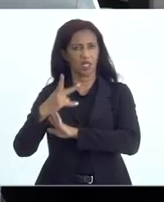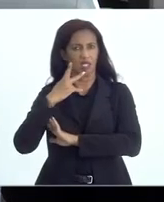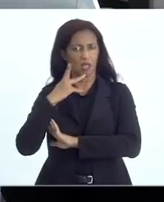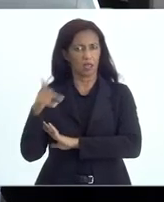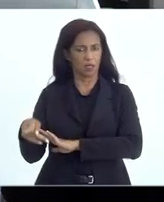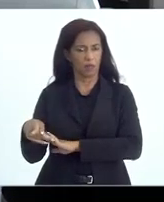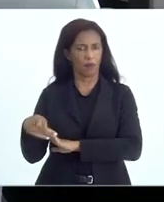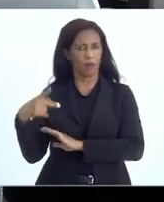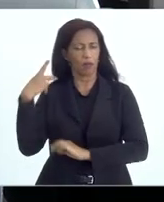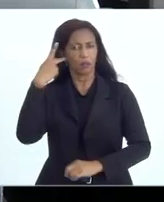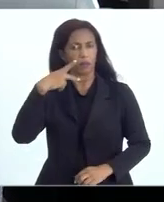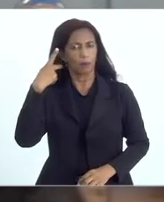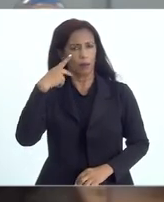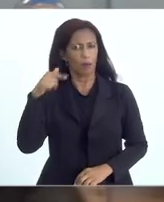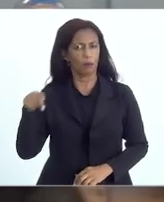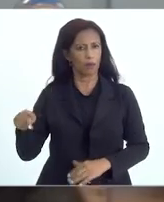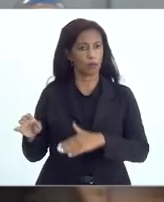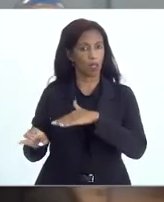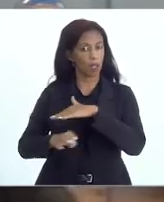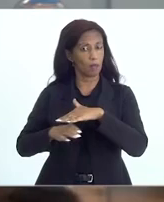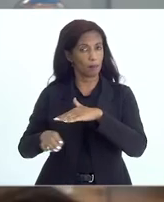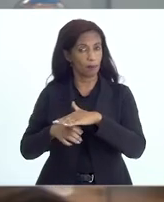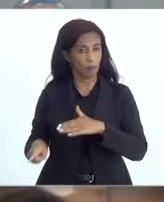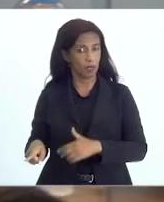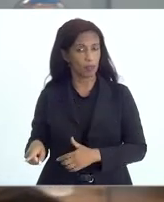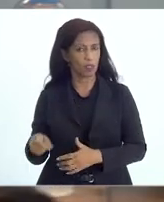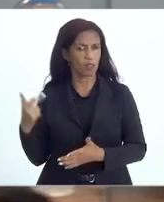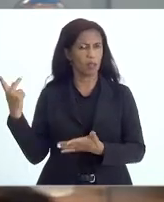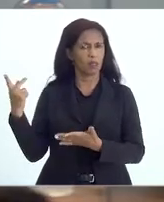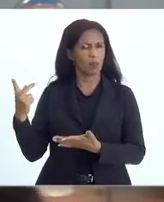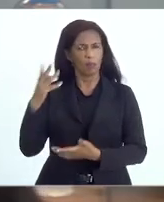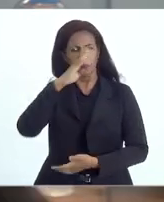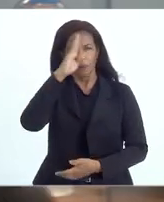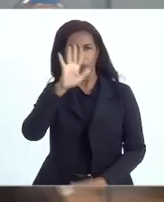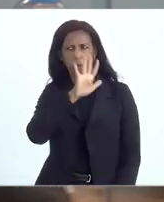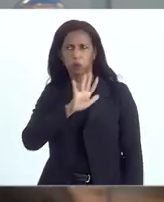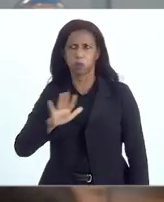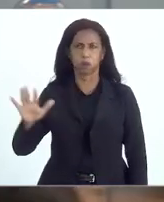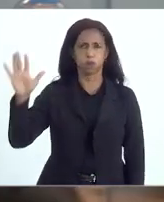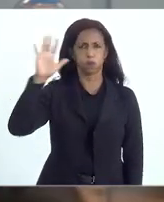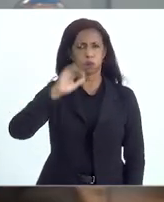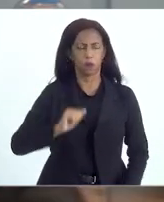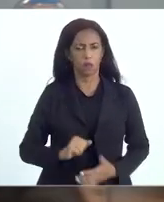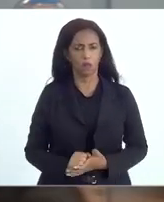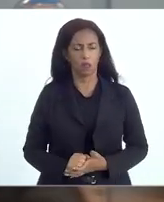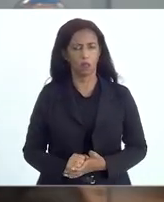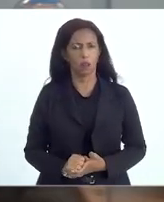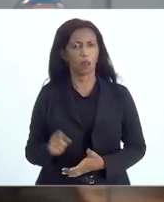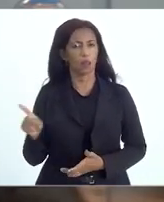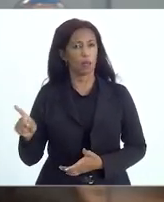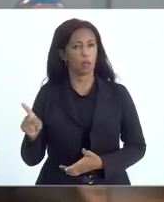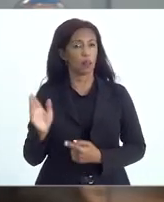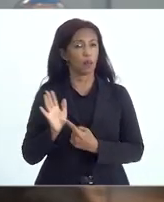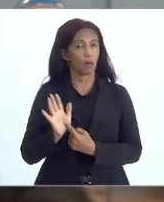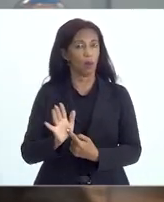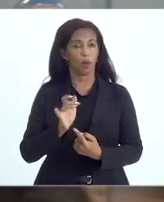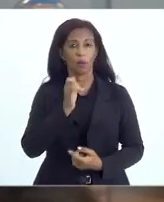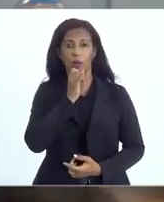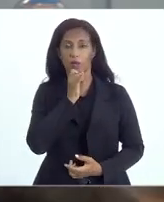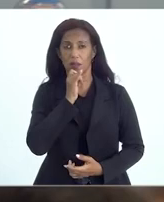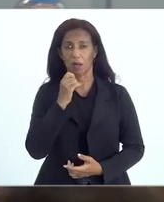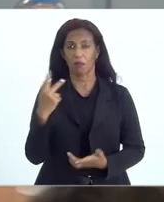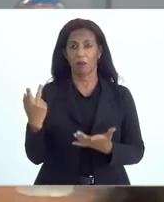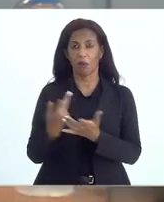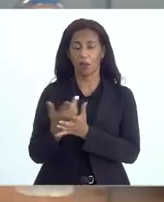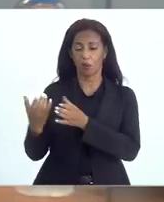invalidade pelo Parlamento essa empresa que cometeu aberrações pelo Brasil afora e que sirva de exemplo a gente vai enfrentar o